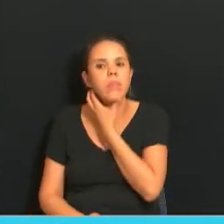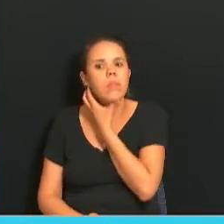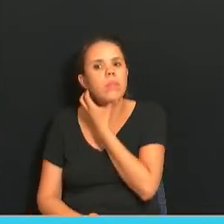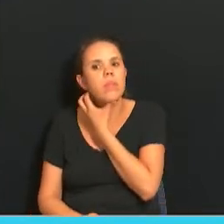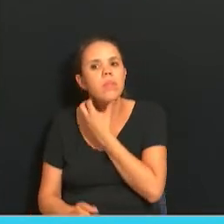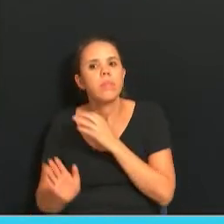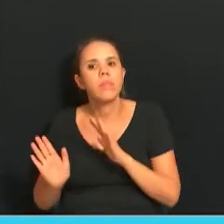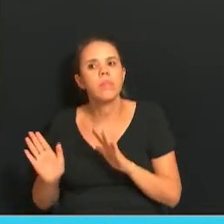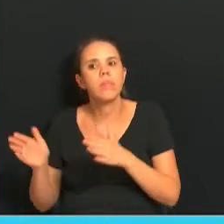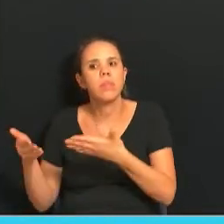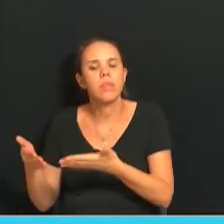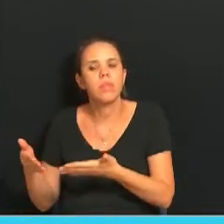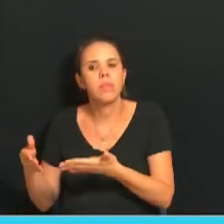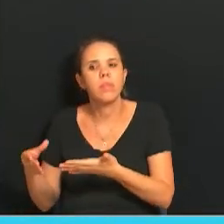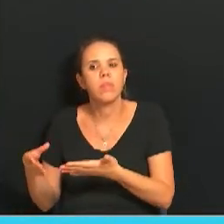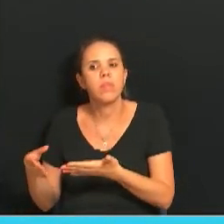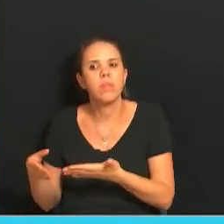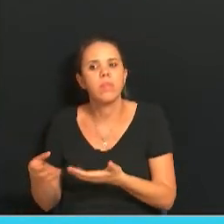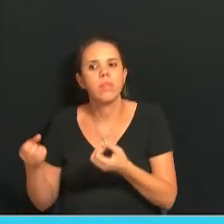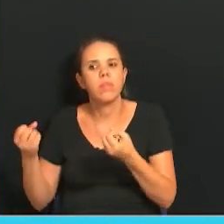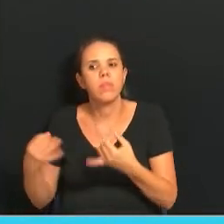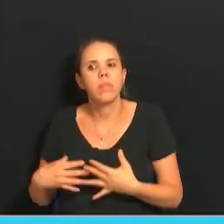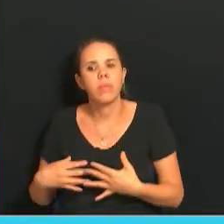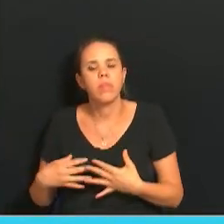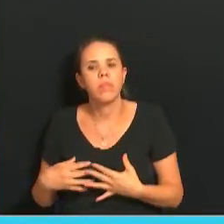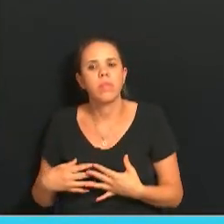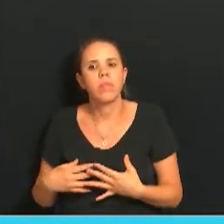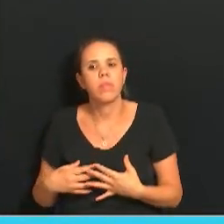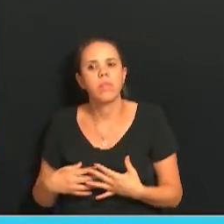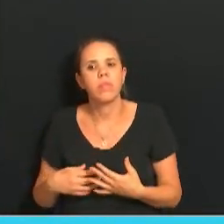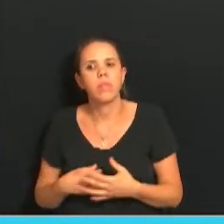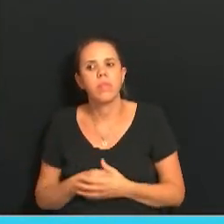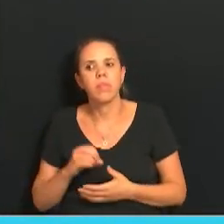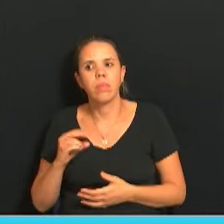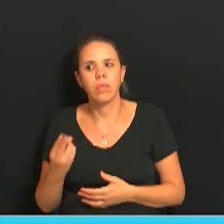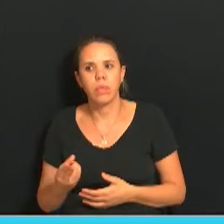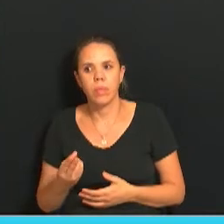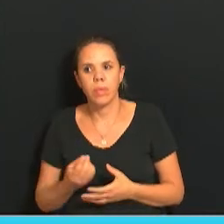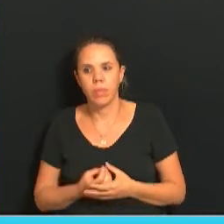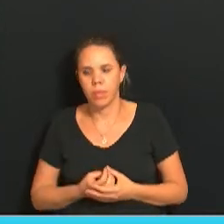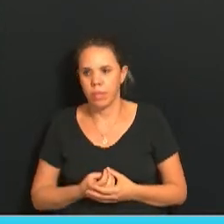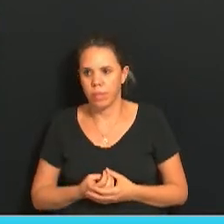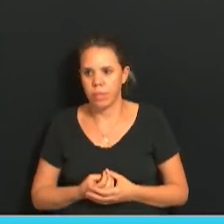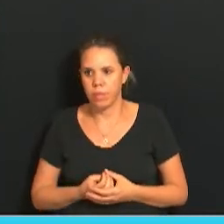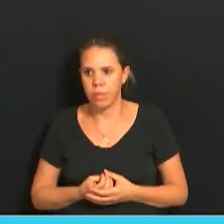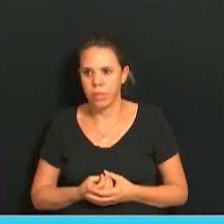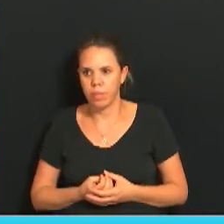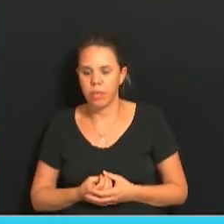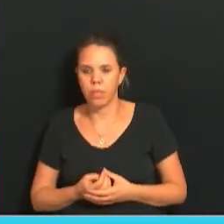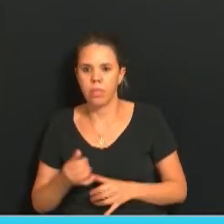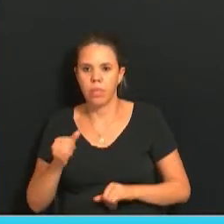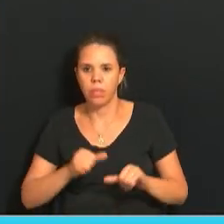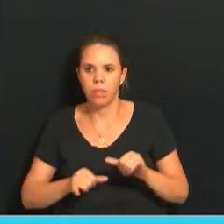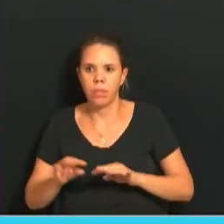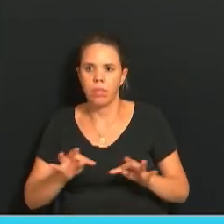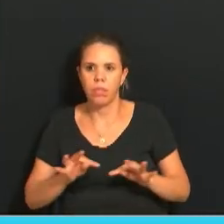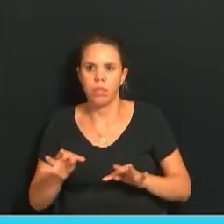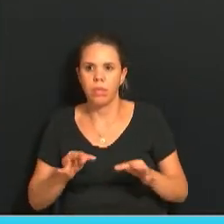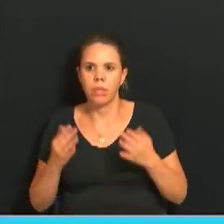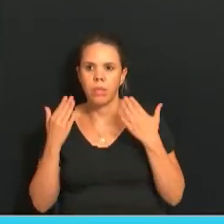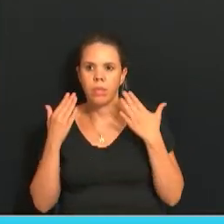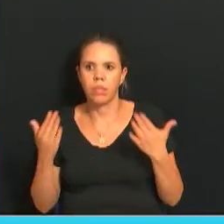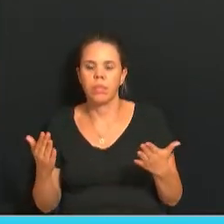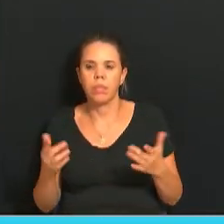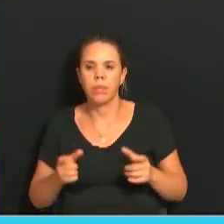focando expressões gênicas, ou focando a imunoterapia, né, o desmascarar do tumor